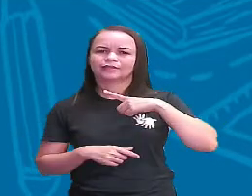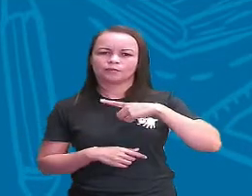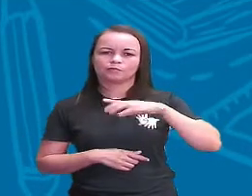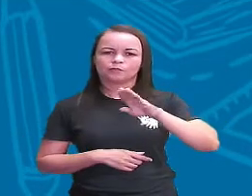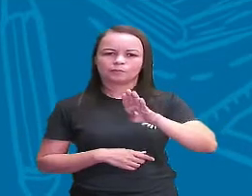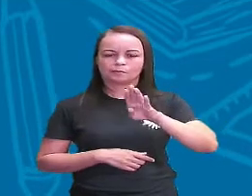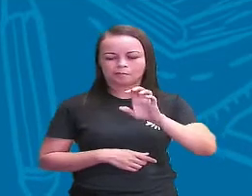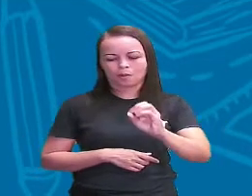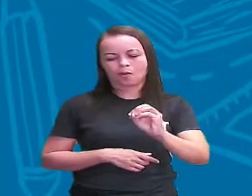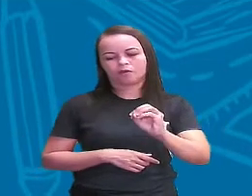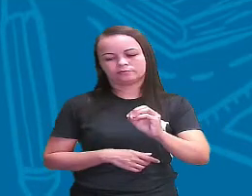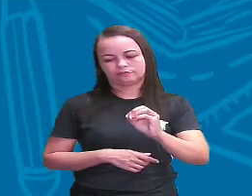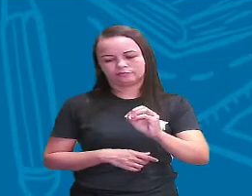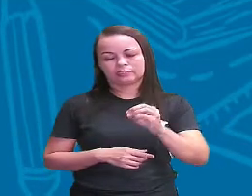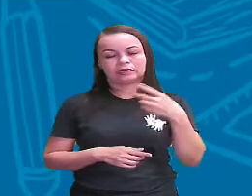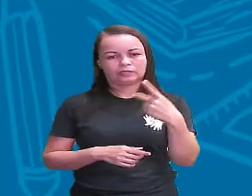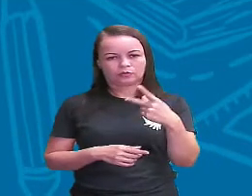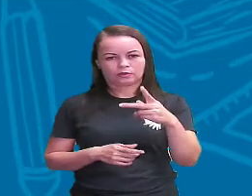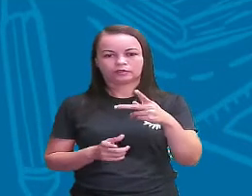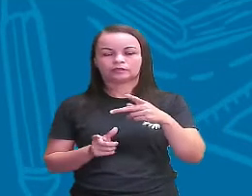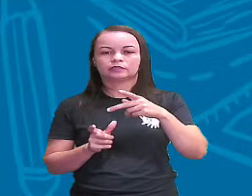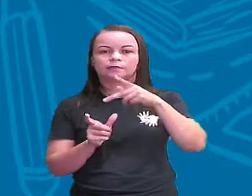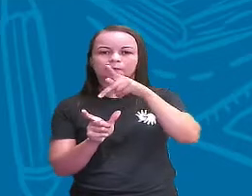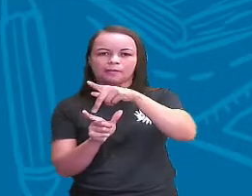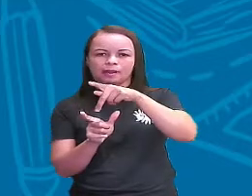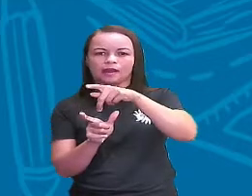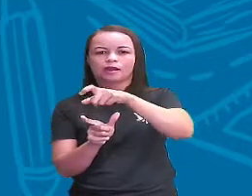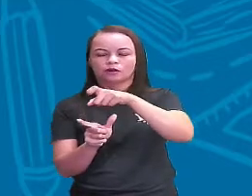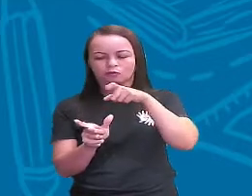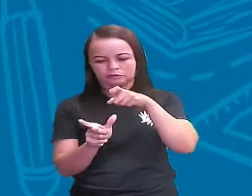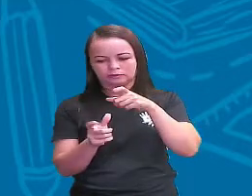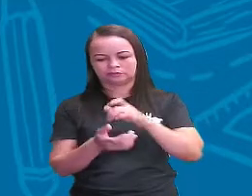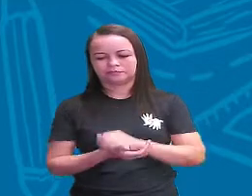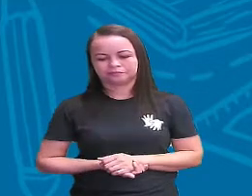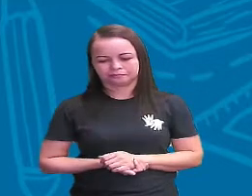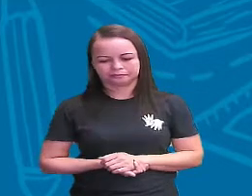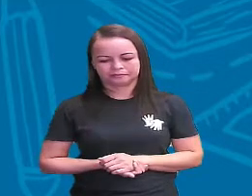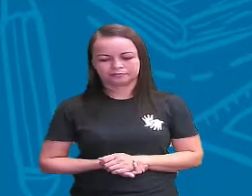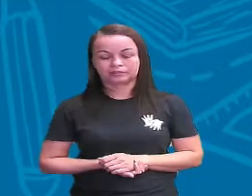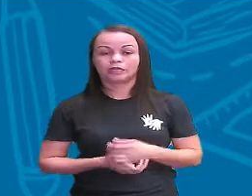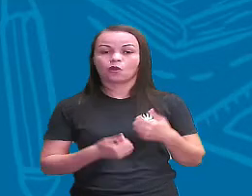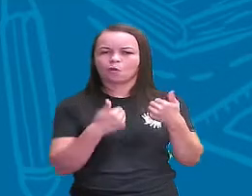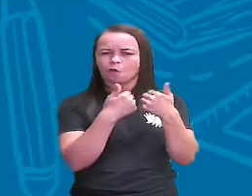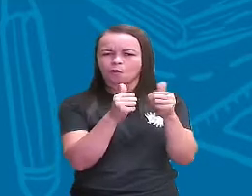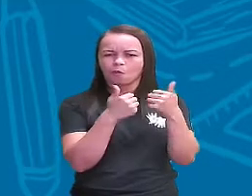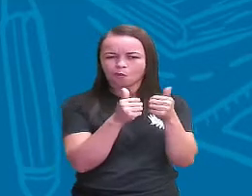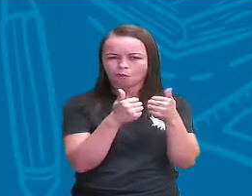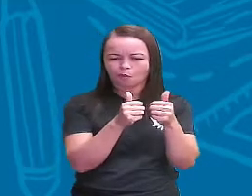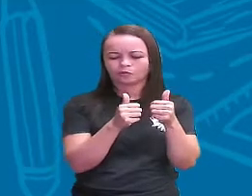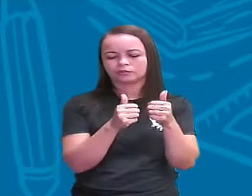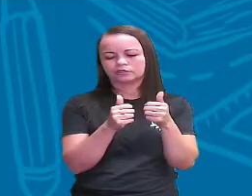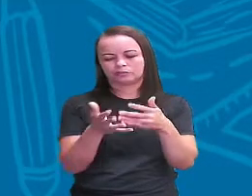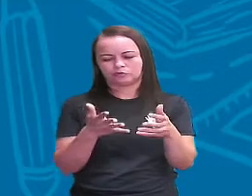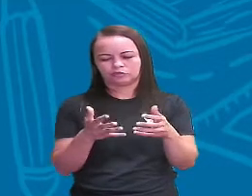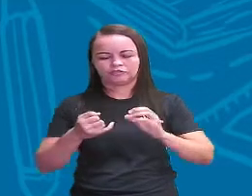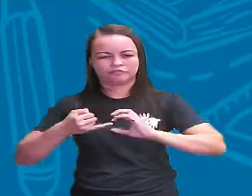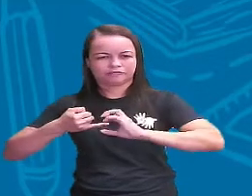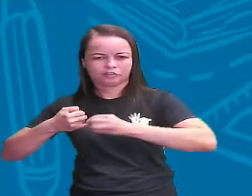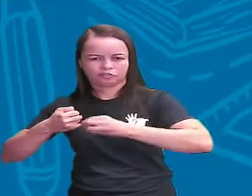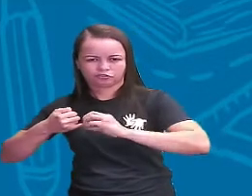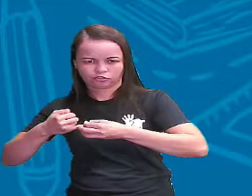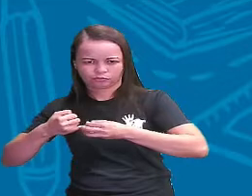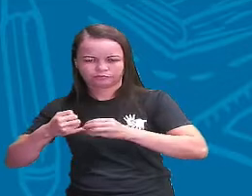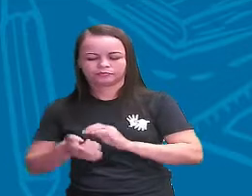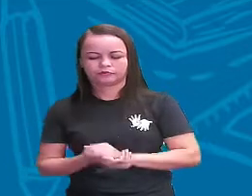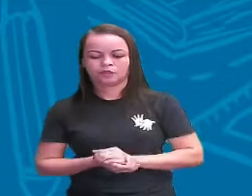aí dois exemplos de paroxítonas. Temos ônibus e feijão.